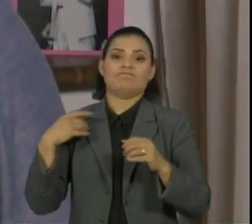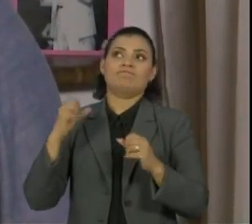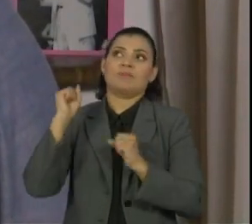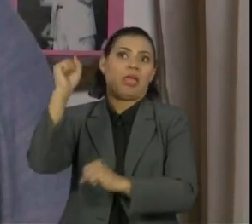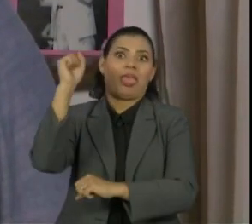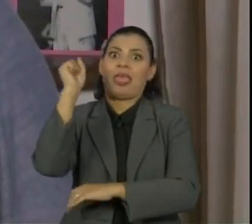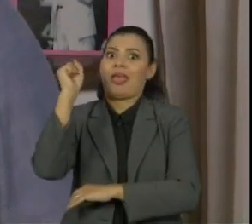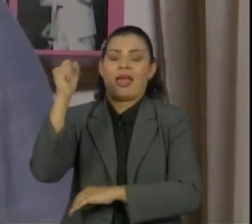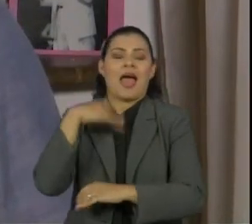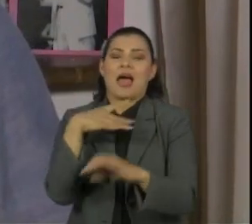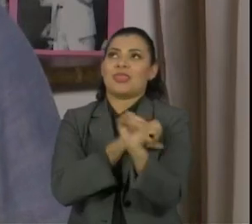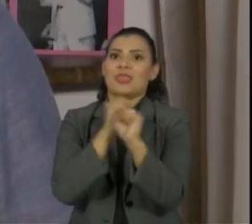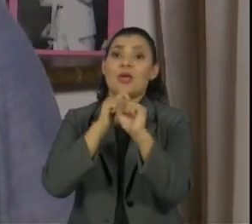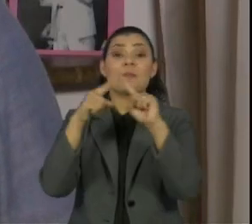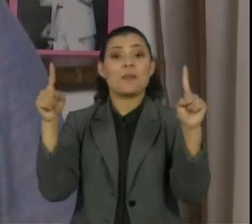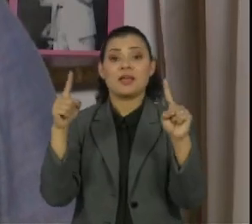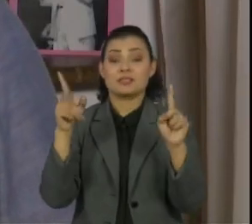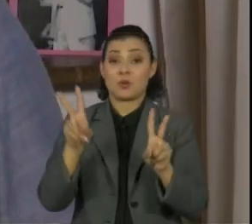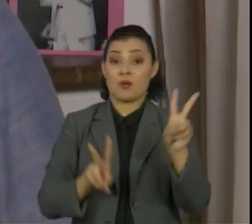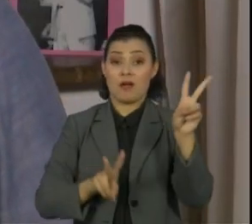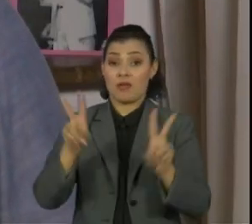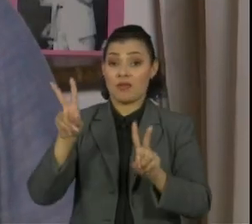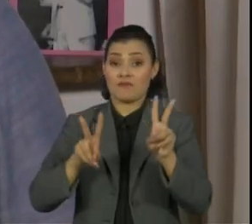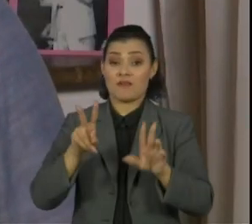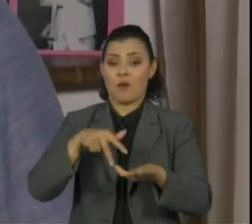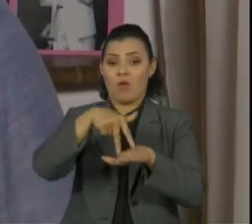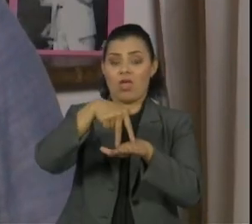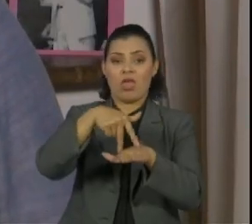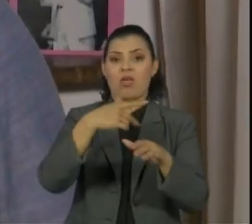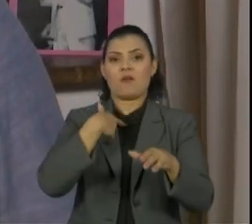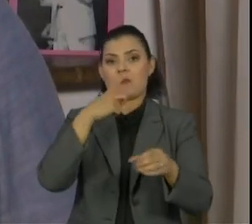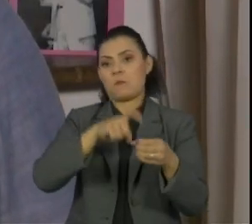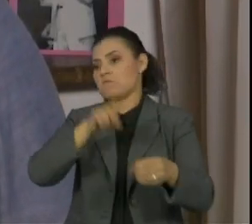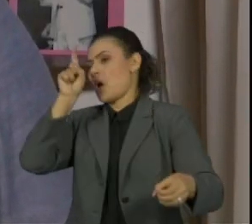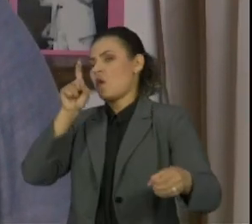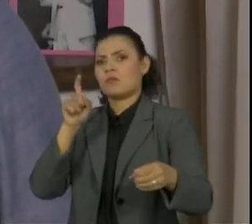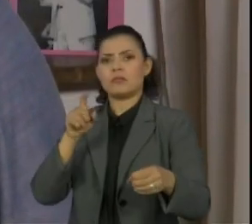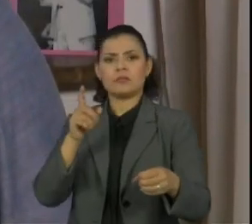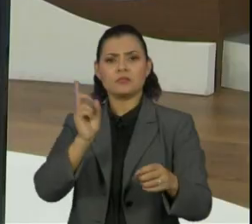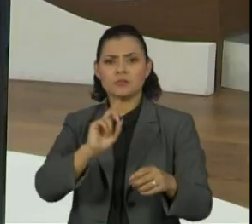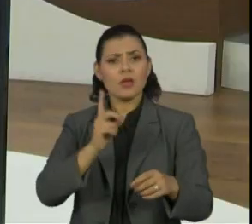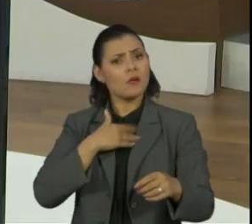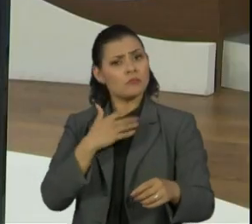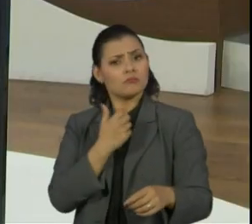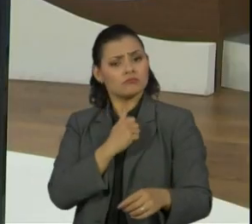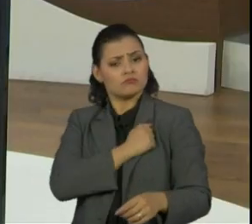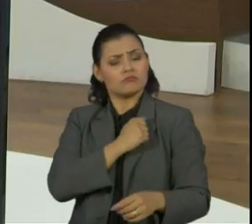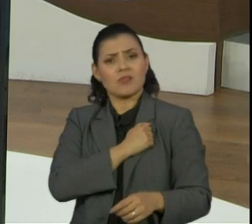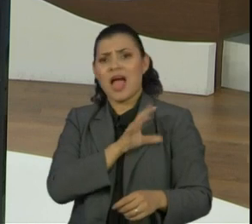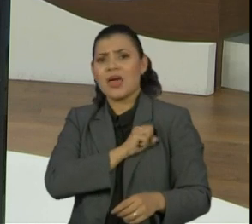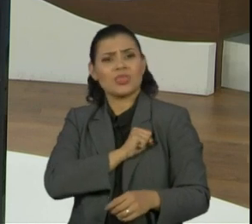então eu também não posso sair do carnaval, entende? E não compor para a minha escola do coração